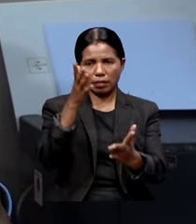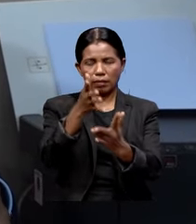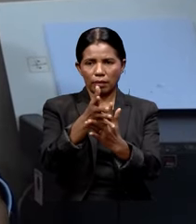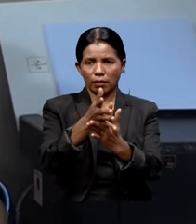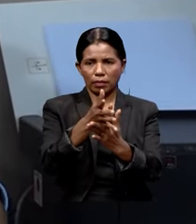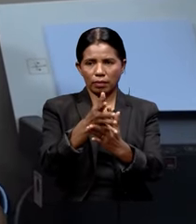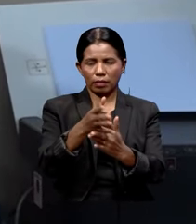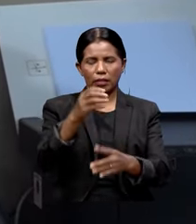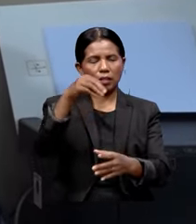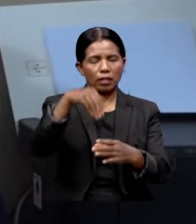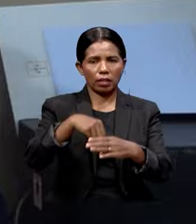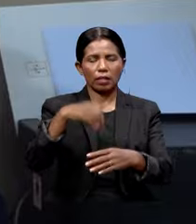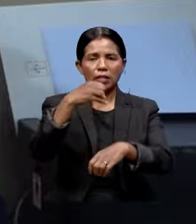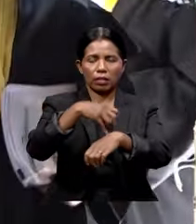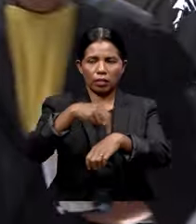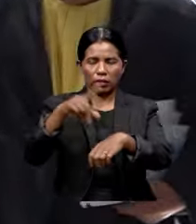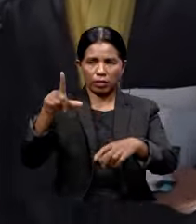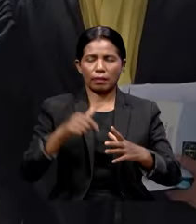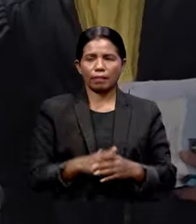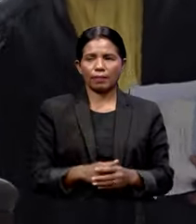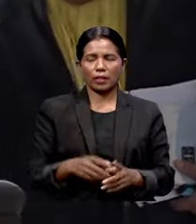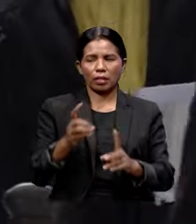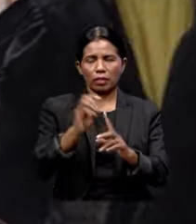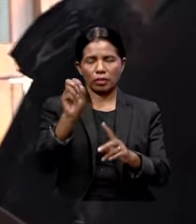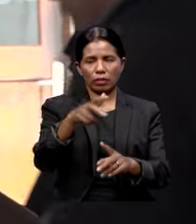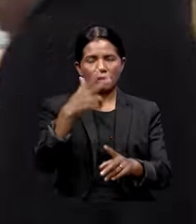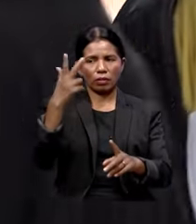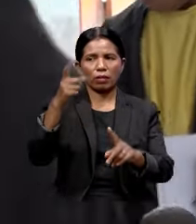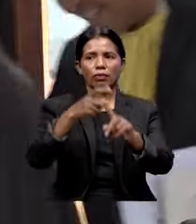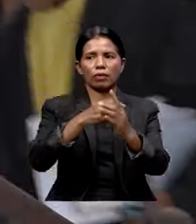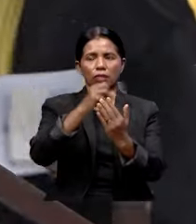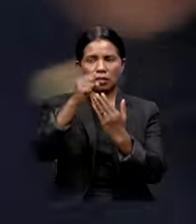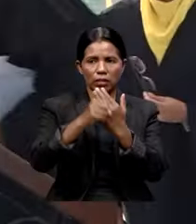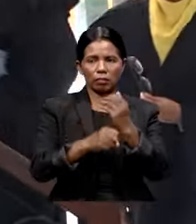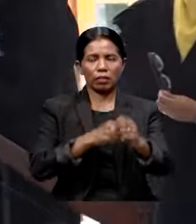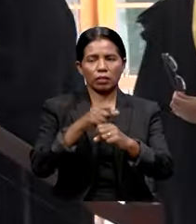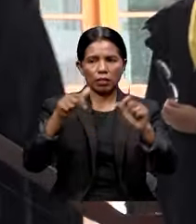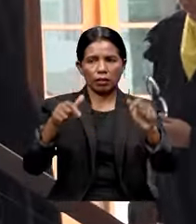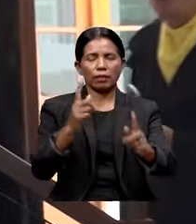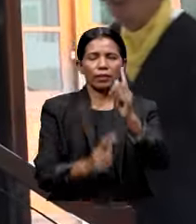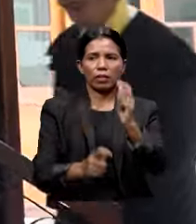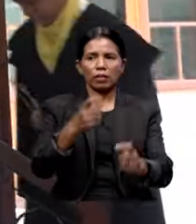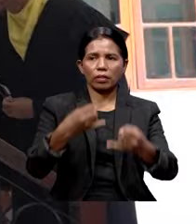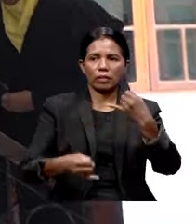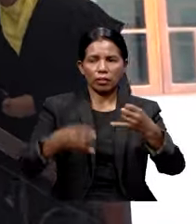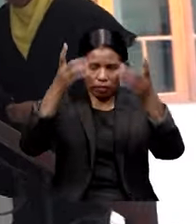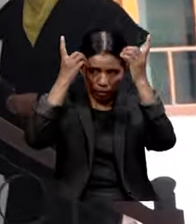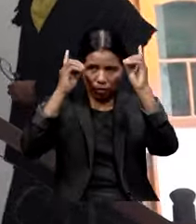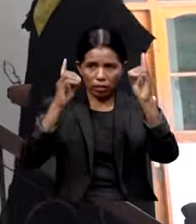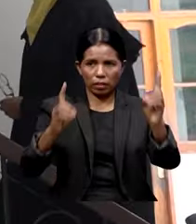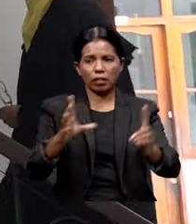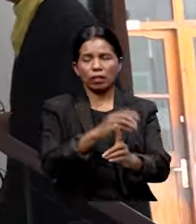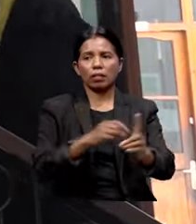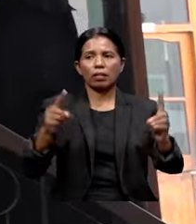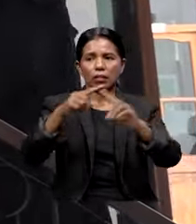é interna como internacional. Antes, nem o Lourenço Recentolo, fulano de setembro, tinha né, Supremo Tribunal de Justiça decide o julgamento